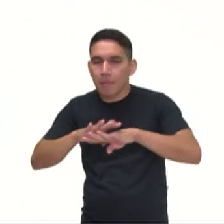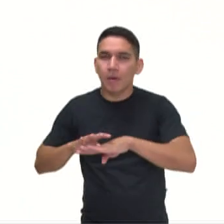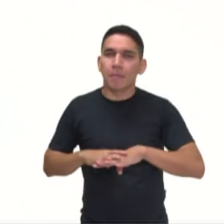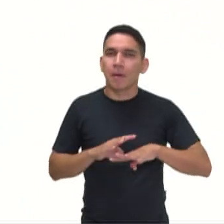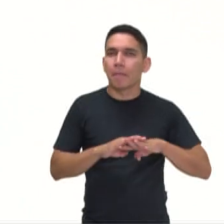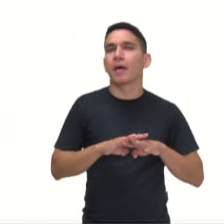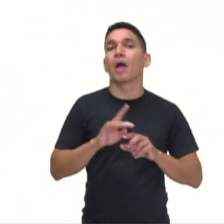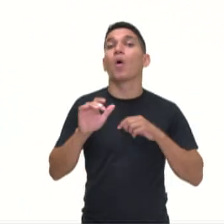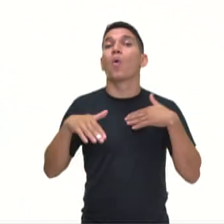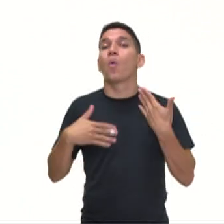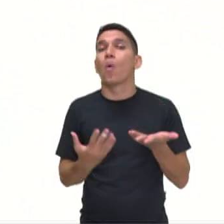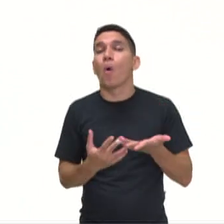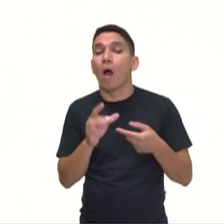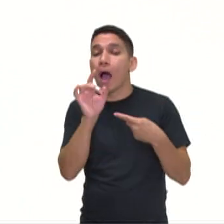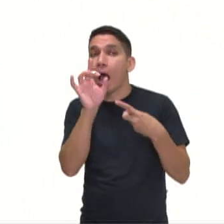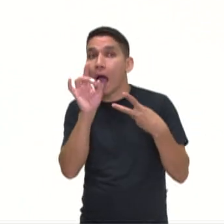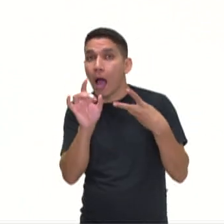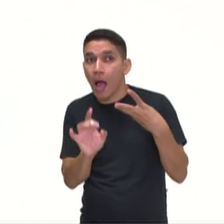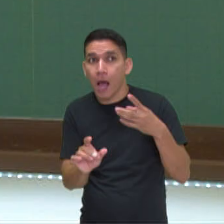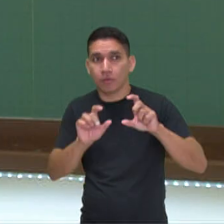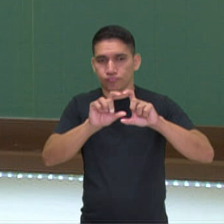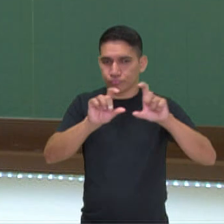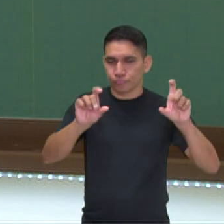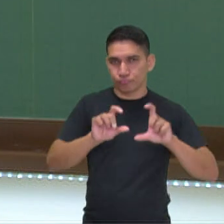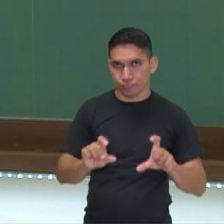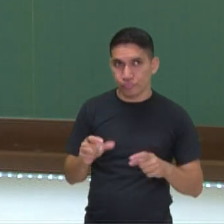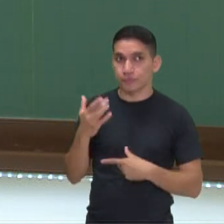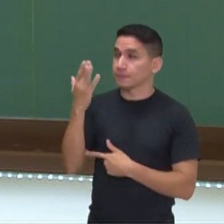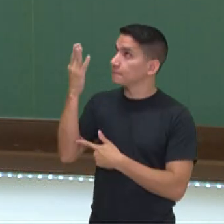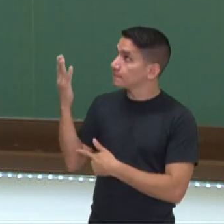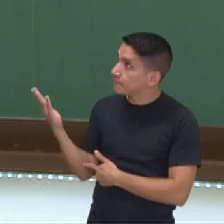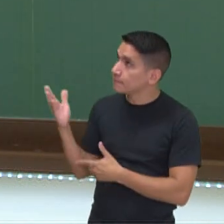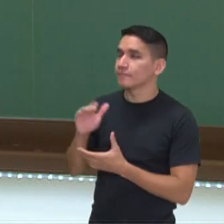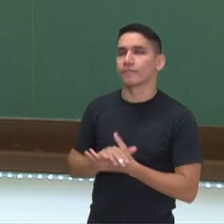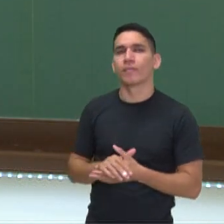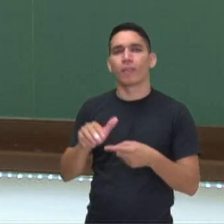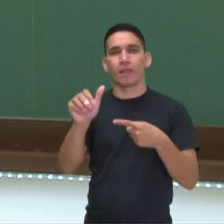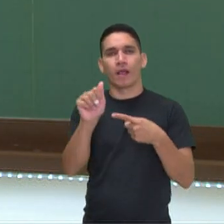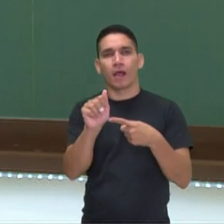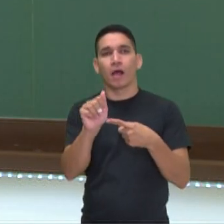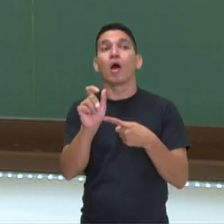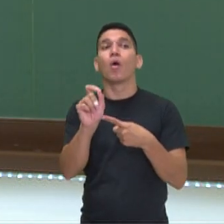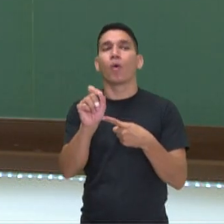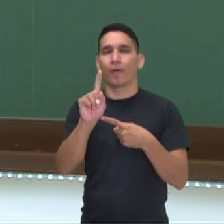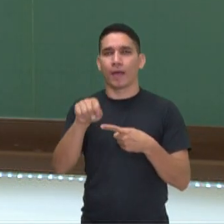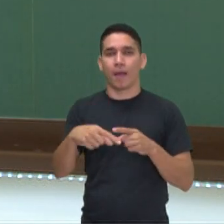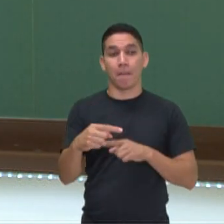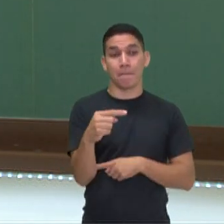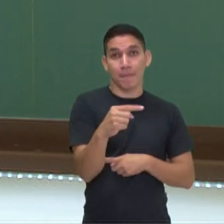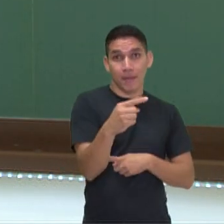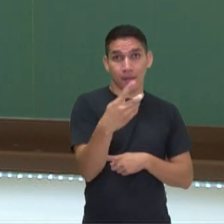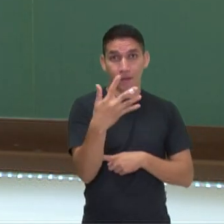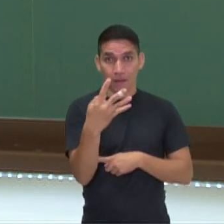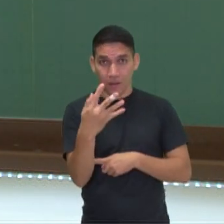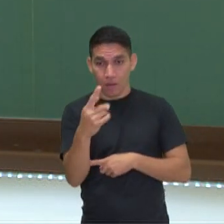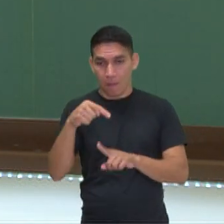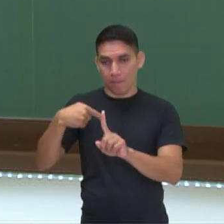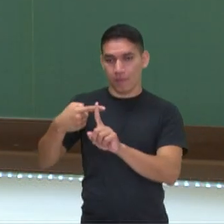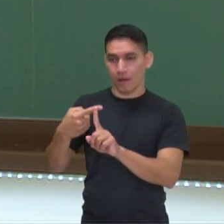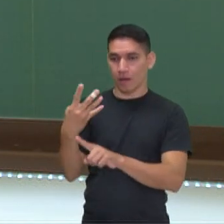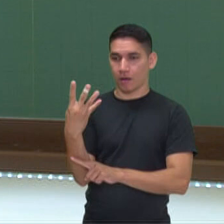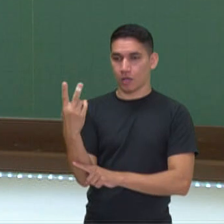o valor de cada uma dessas expressões. Então, na letra A, nós temos menos 14